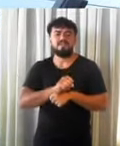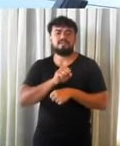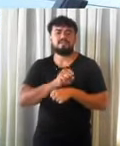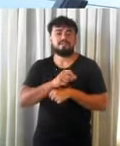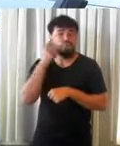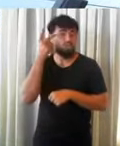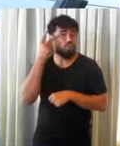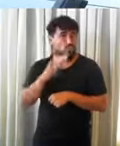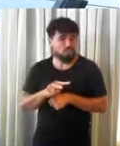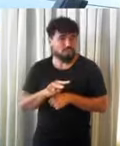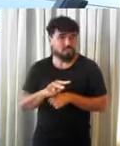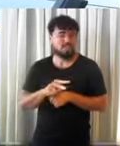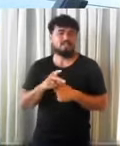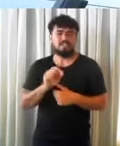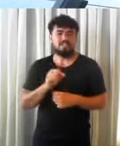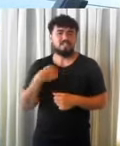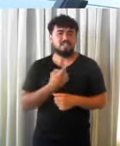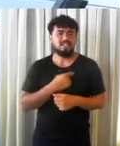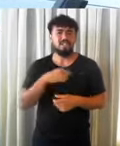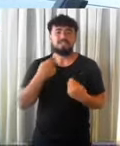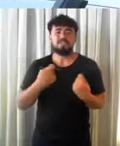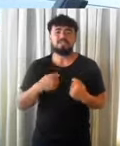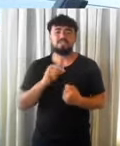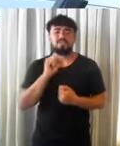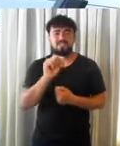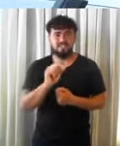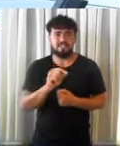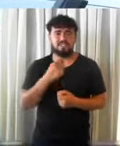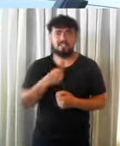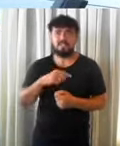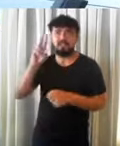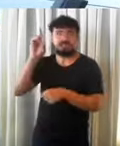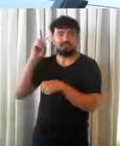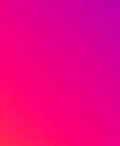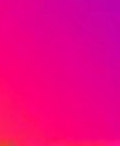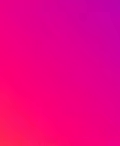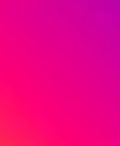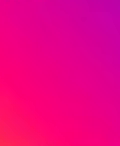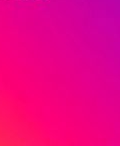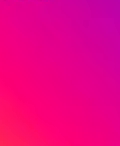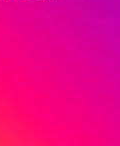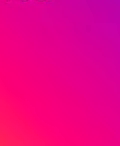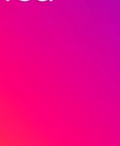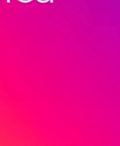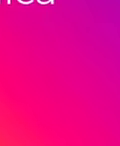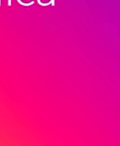2 dias. Os nossos passos devem estar diante da supervisão e do cuidado de Deus.